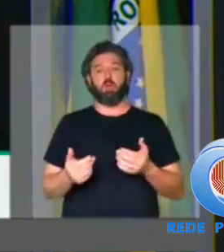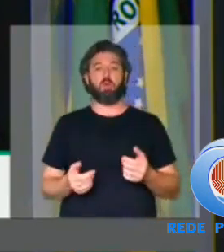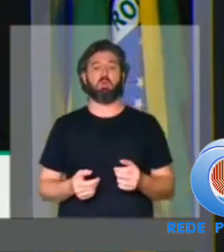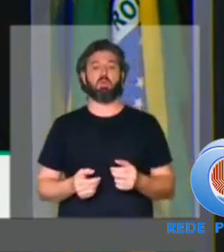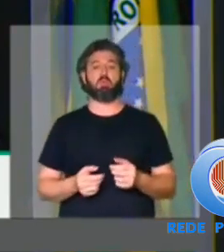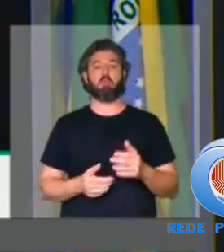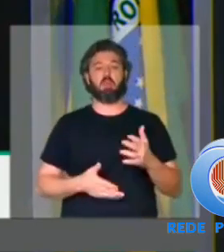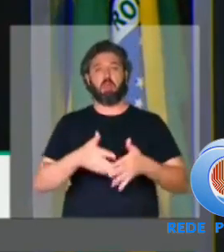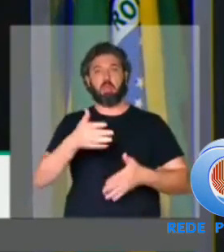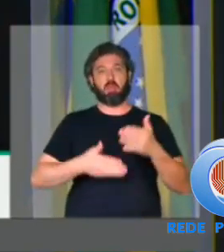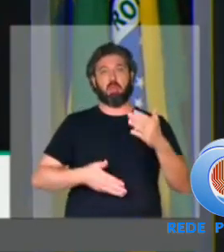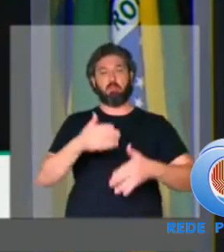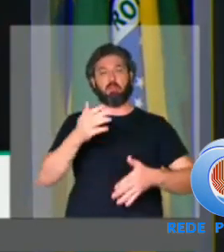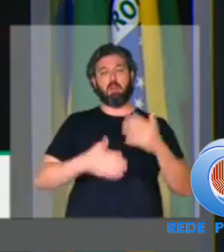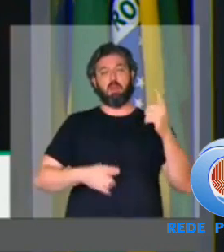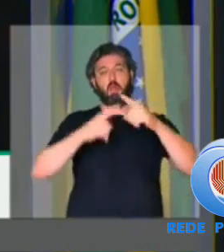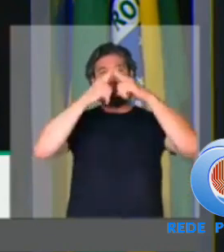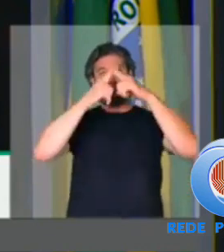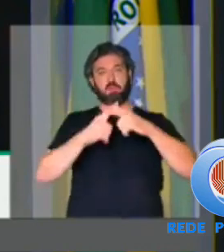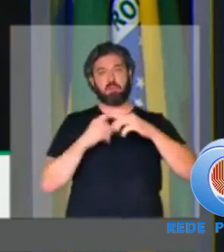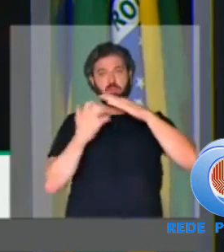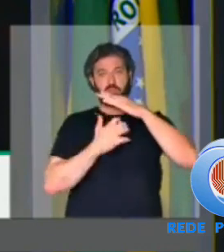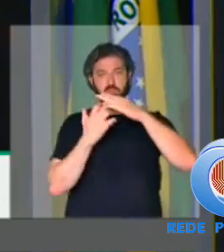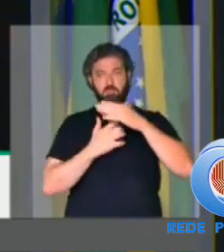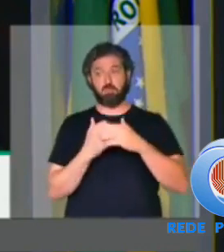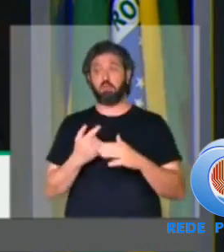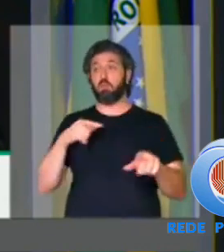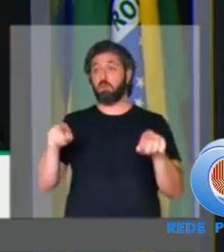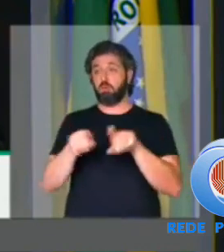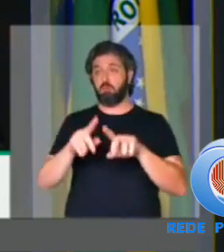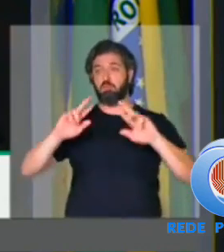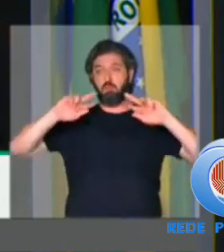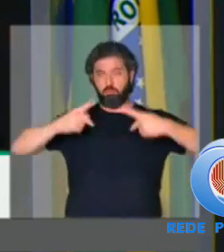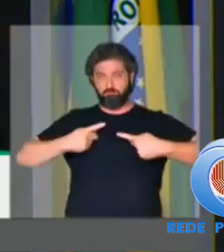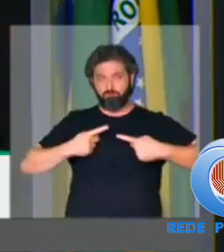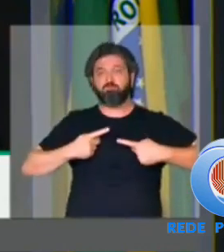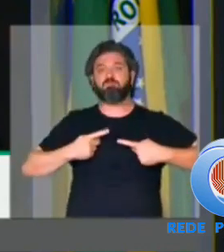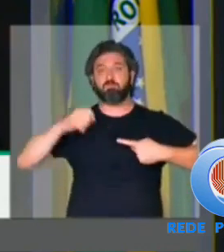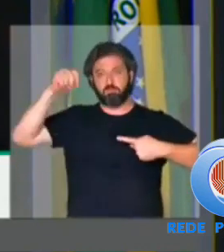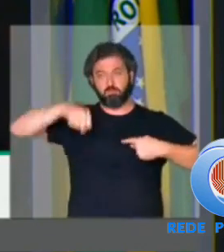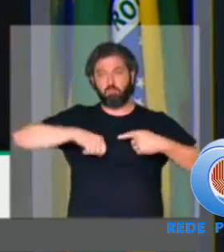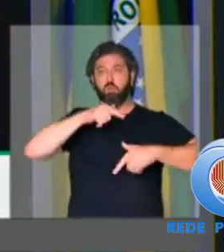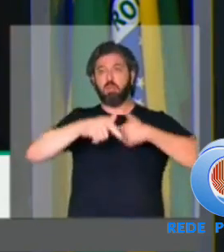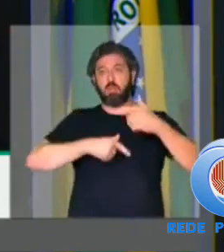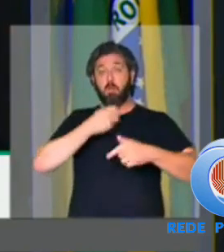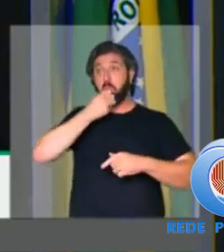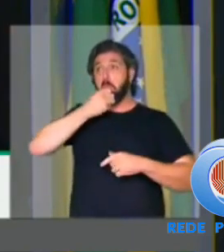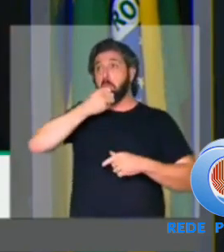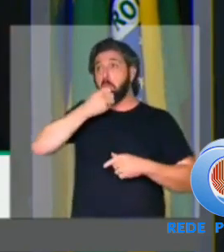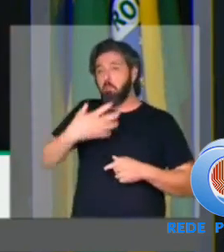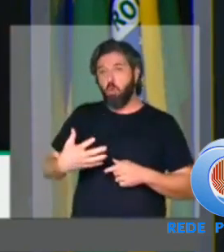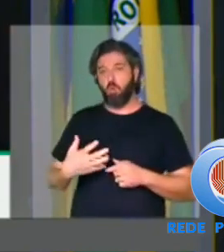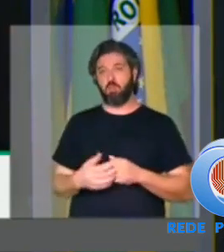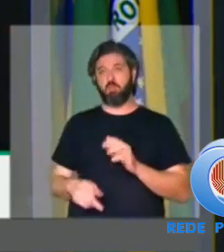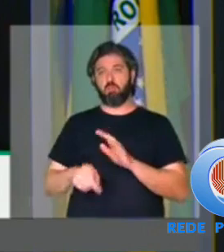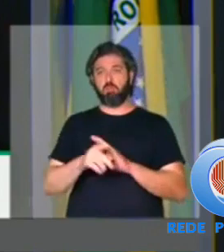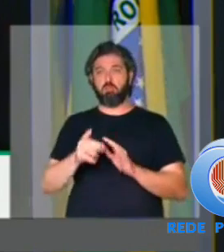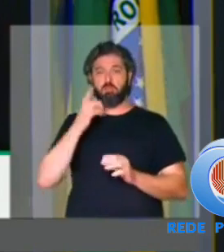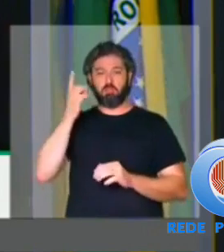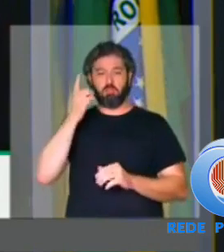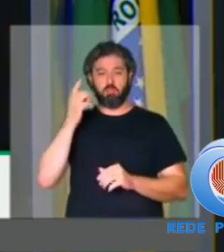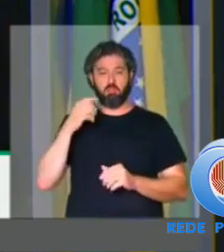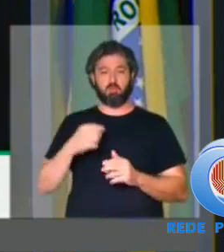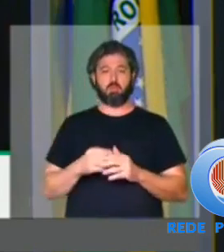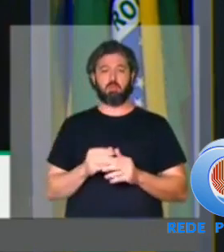minar a competitividade das empresas. Eu gostaria também de reconhecer o trabalho muito bem feito do deputado...